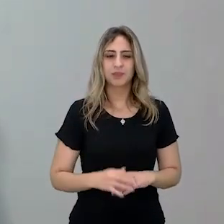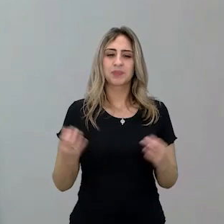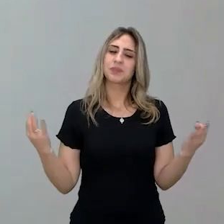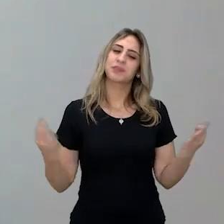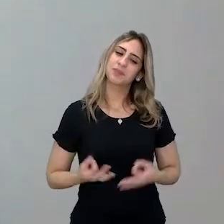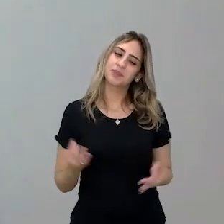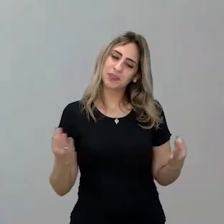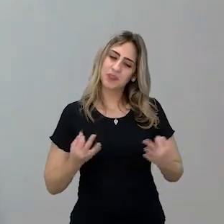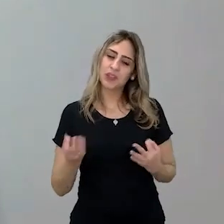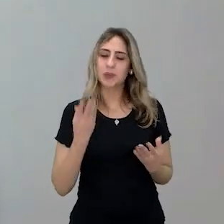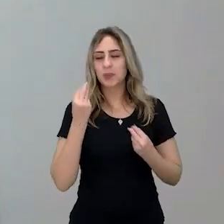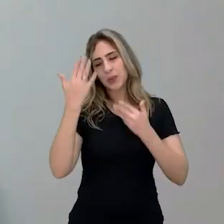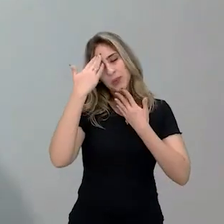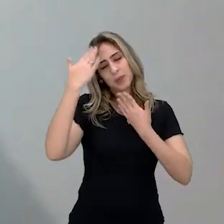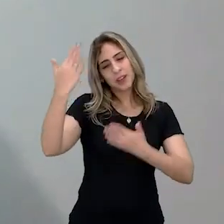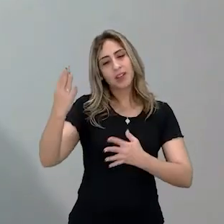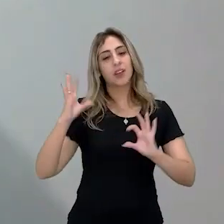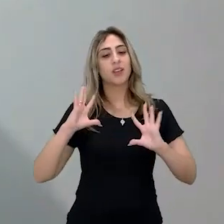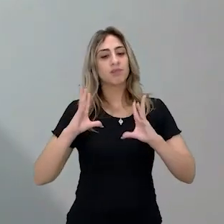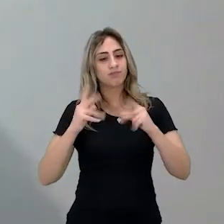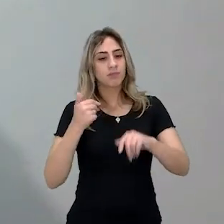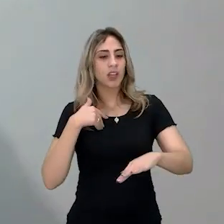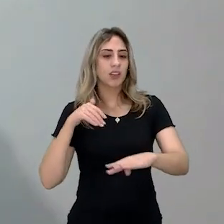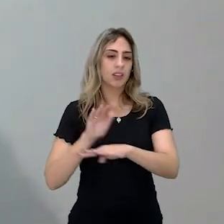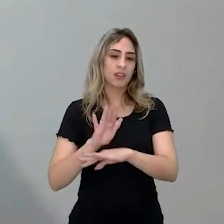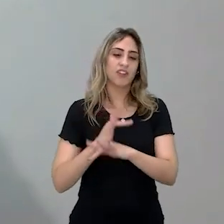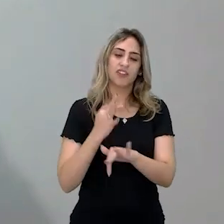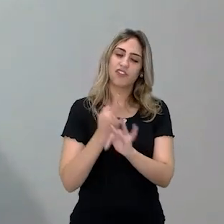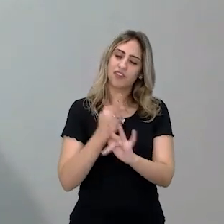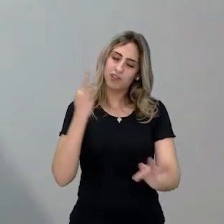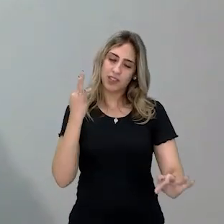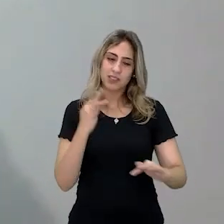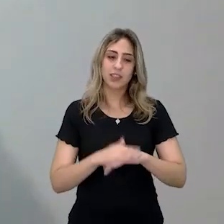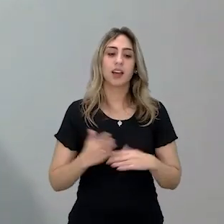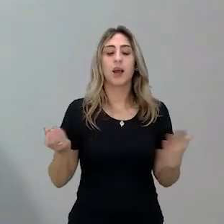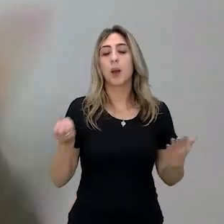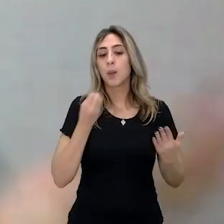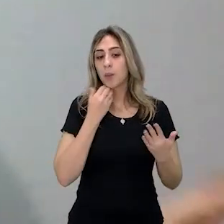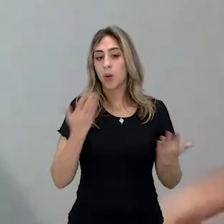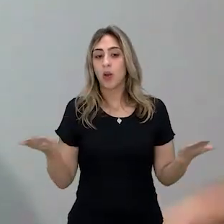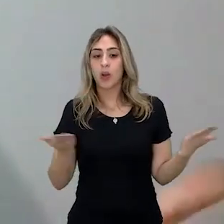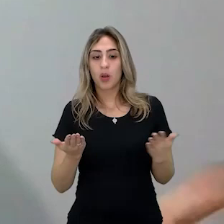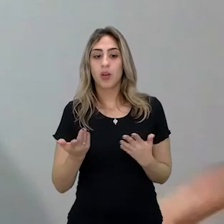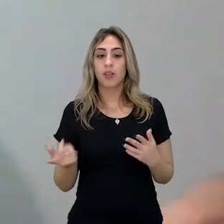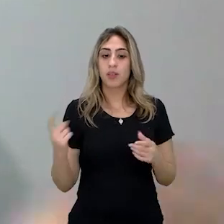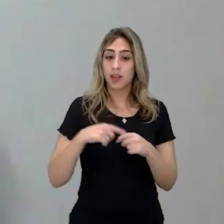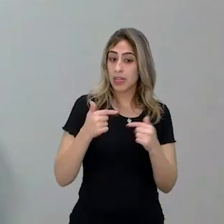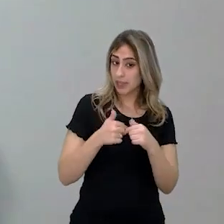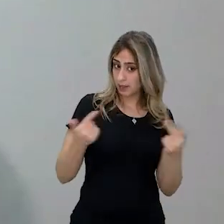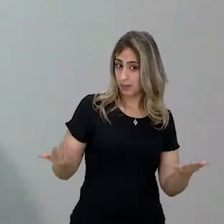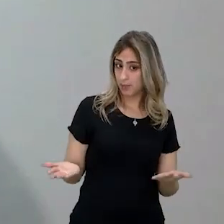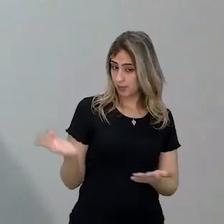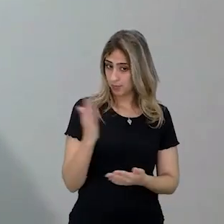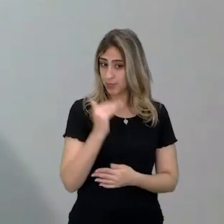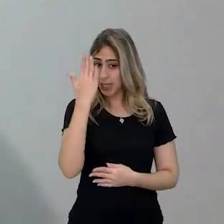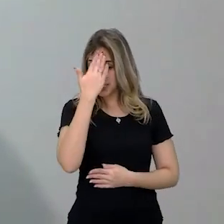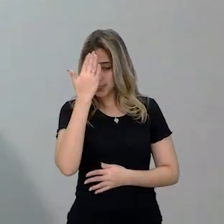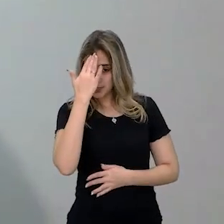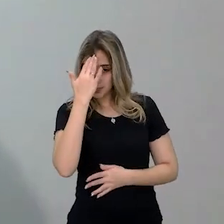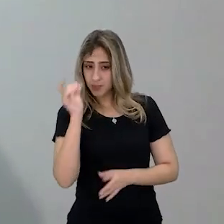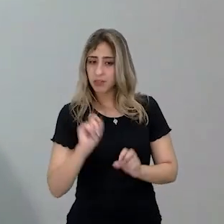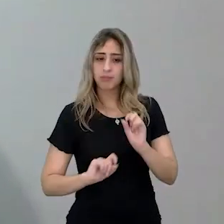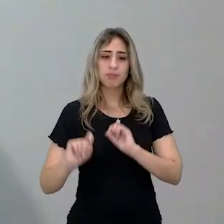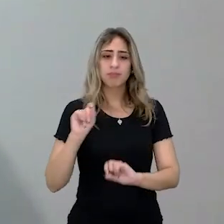Perfeito, Andréia, muito obrigado, uma excelente contribuição de física. E bom, vamos então para a química, né? Para saber